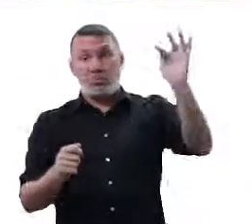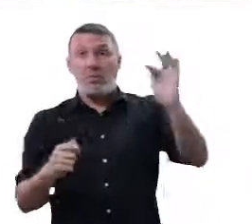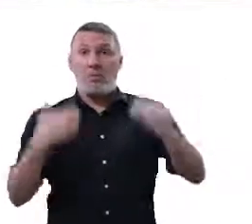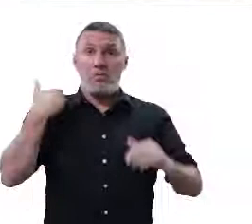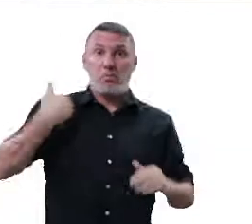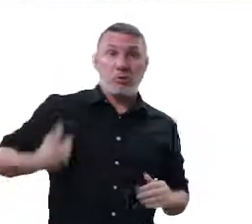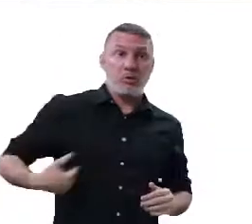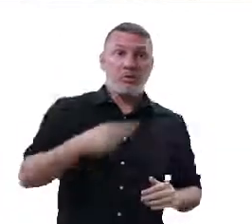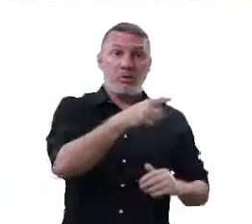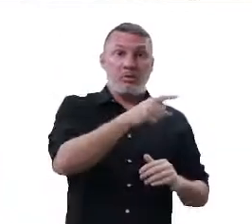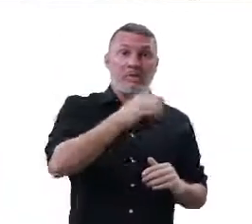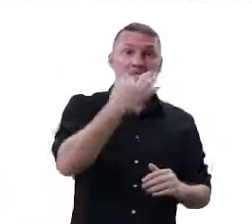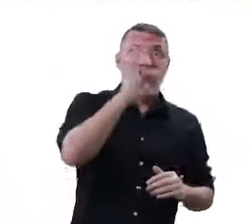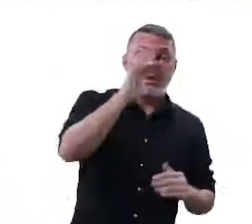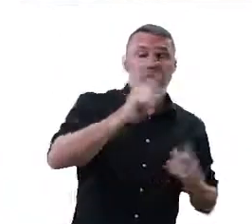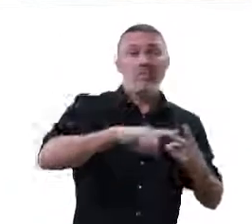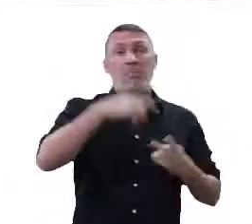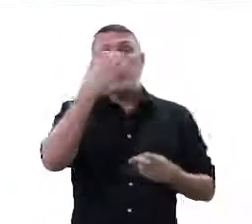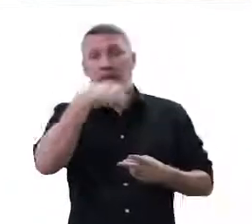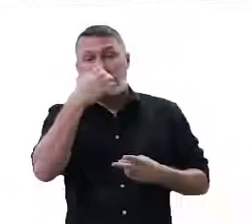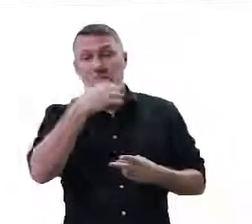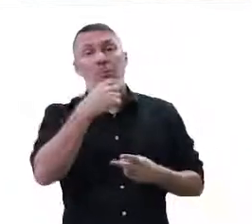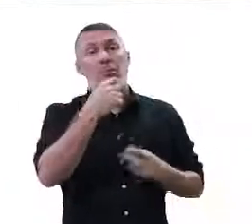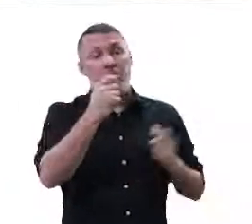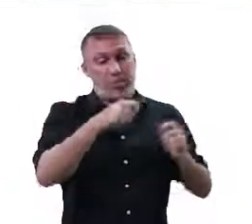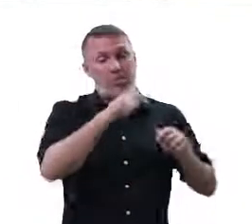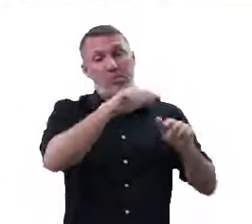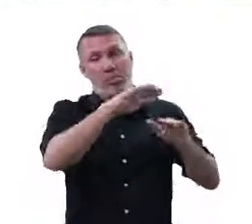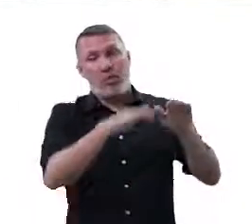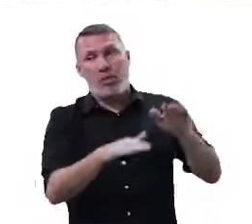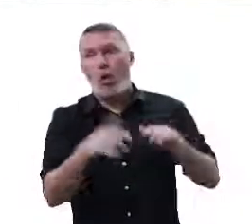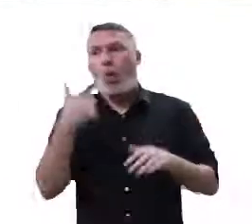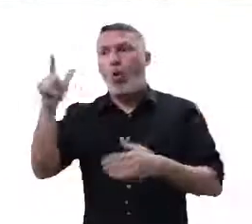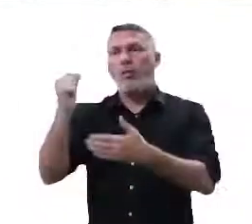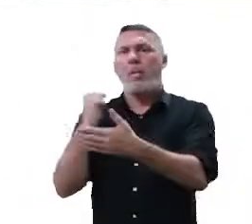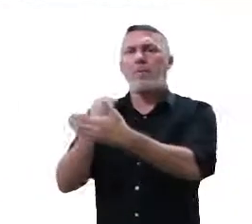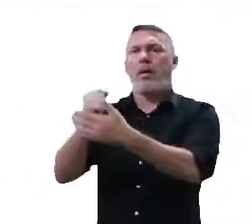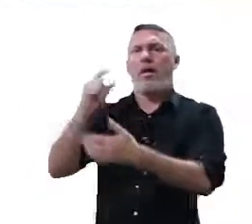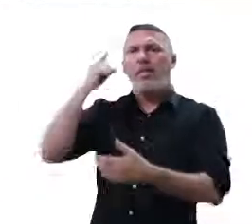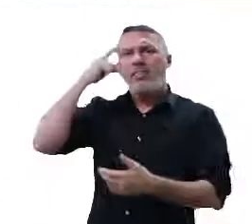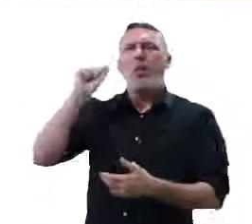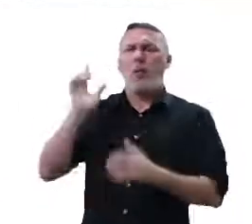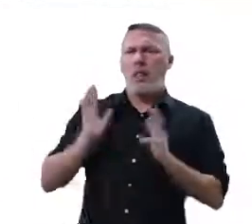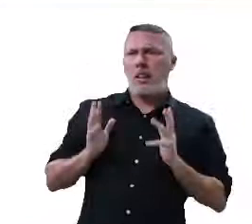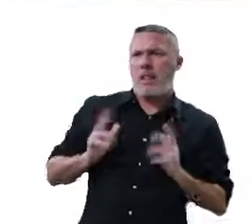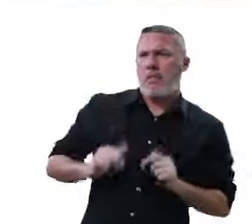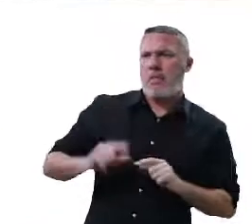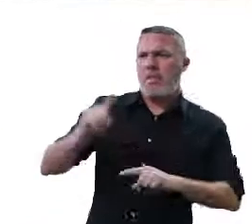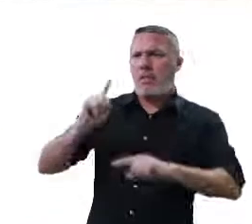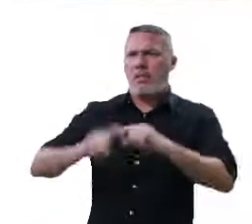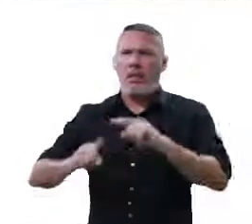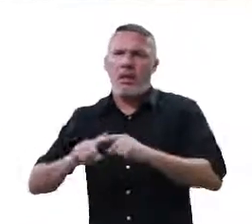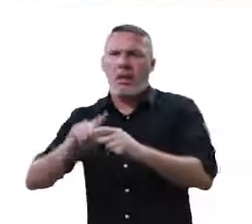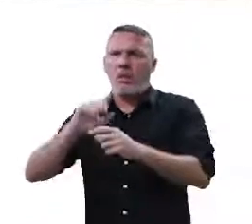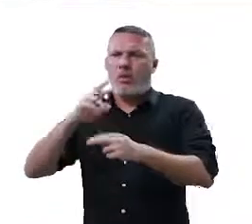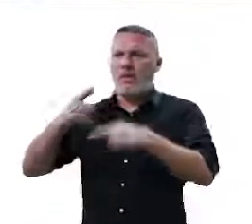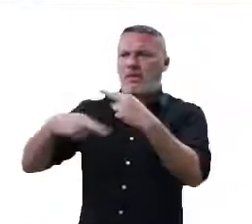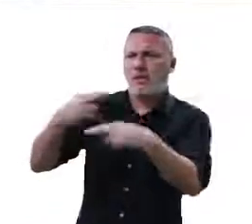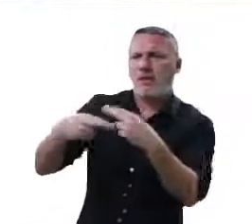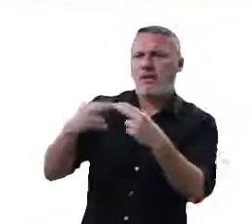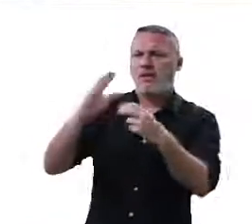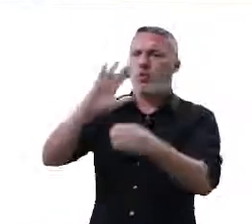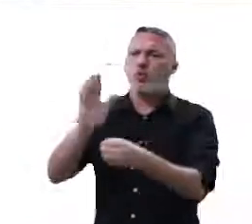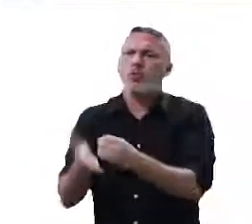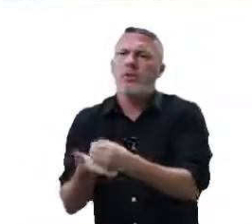sejam marcas tão valiosas quanto aquelas que trabalham com a ideia da sustentabilidade. Então, pode ser que você tenha, dentro